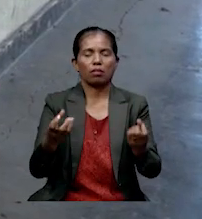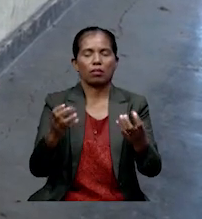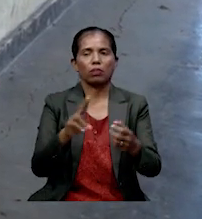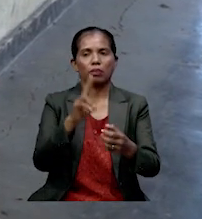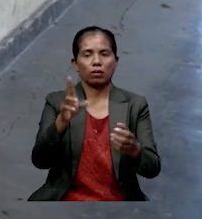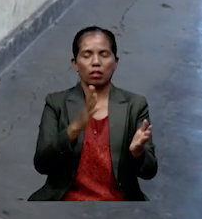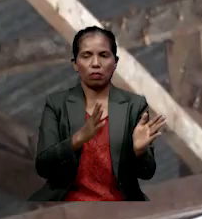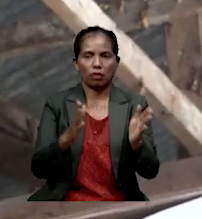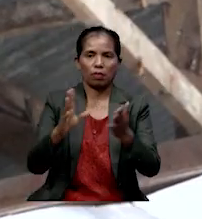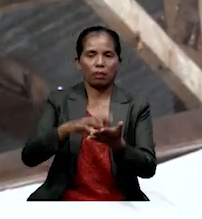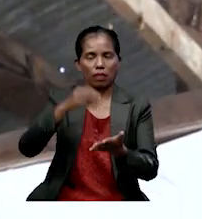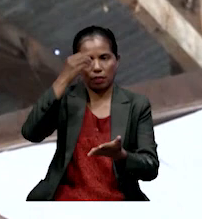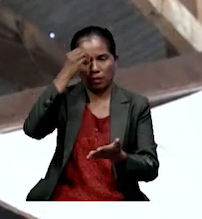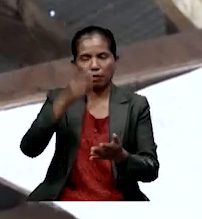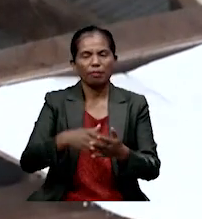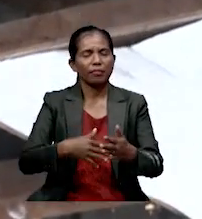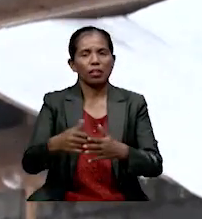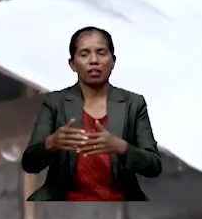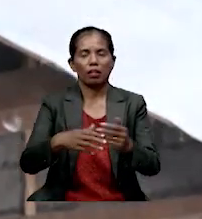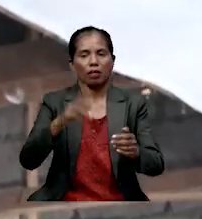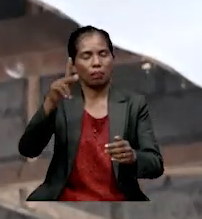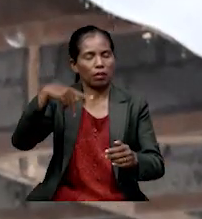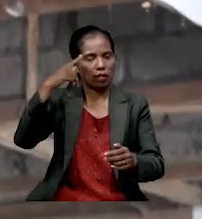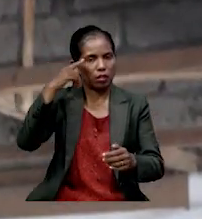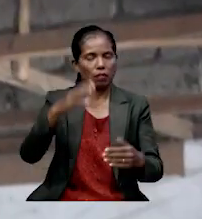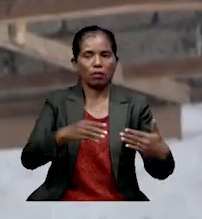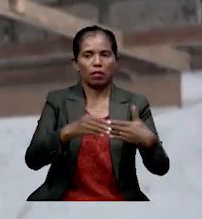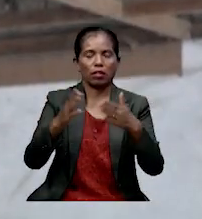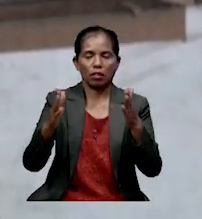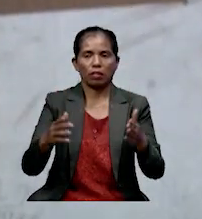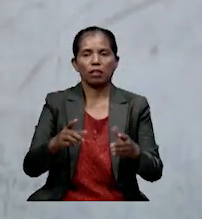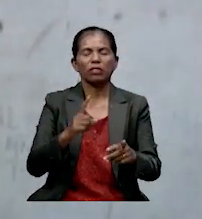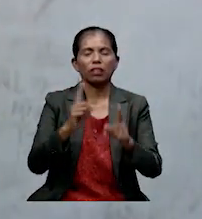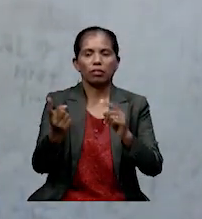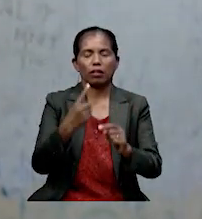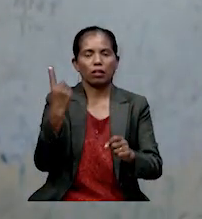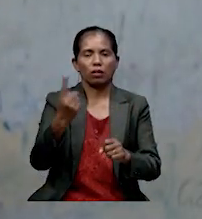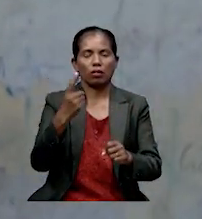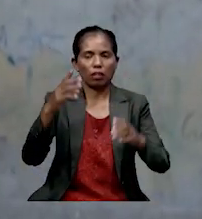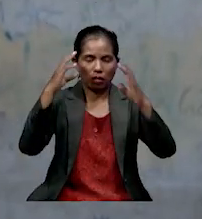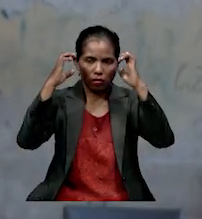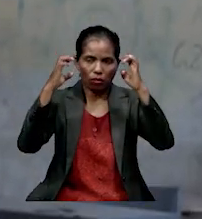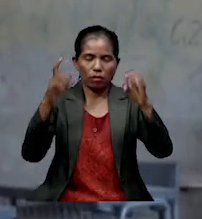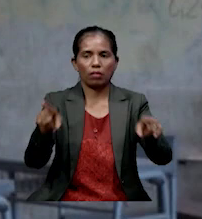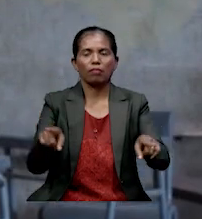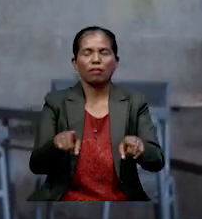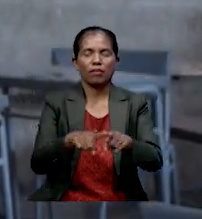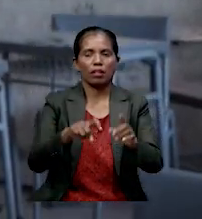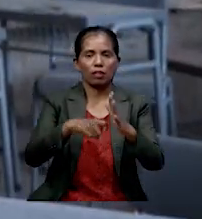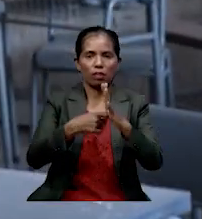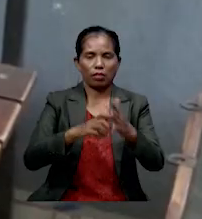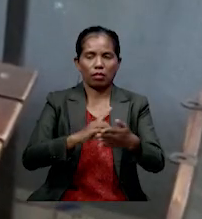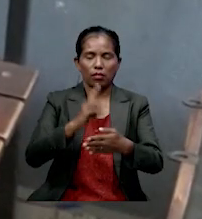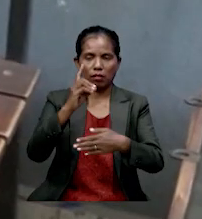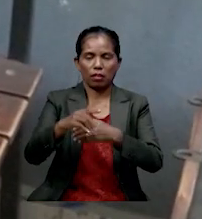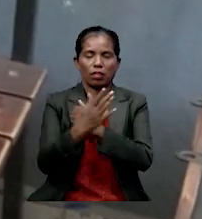processo aprendizagem. Dela barak político no o kung nain sira, sempre qualia, educação maksai chave ba desenvolvimento